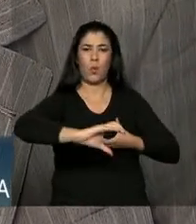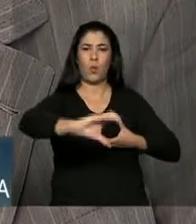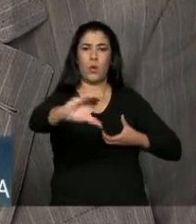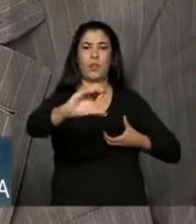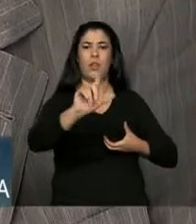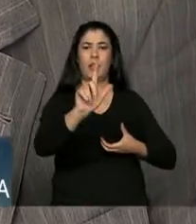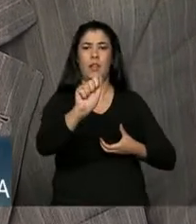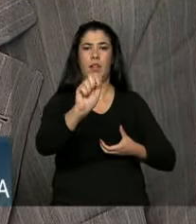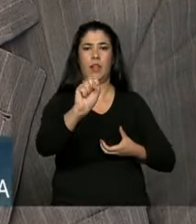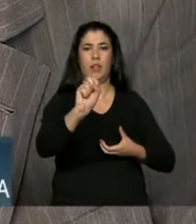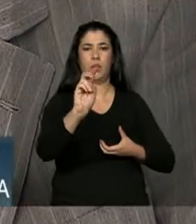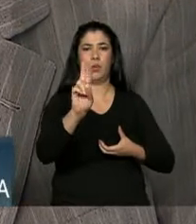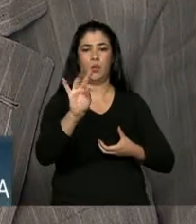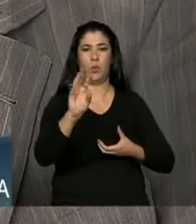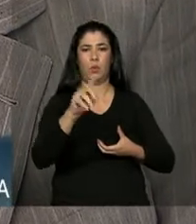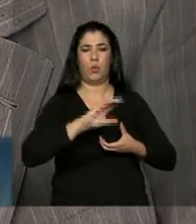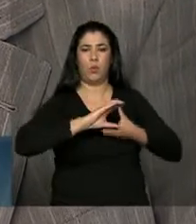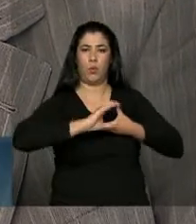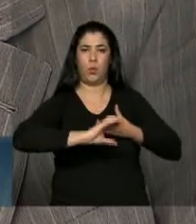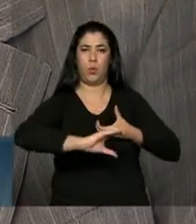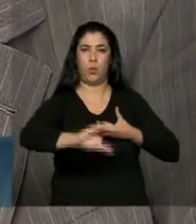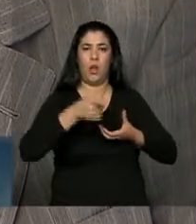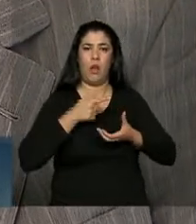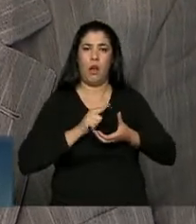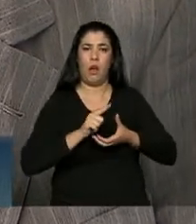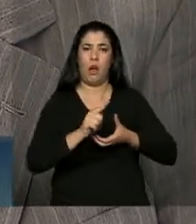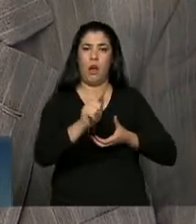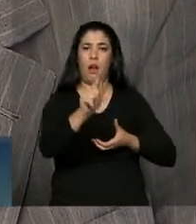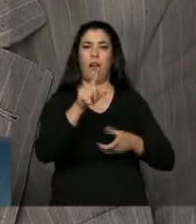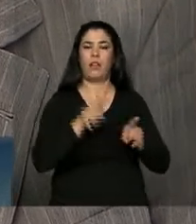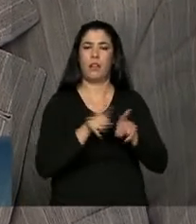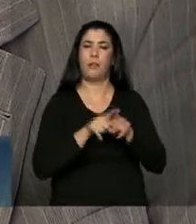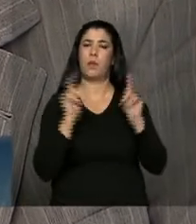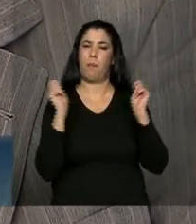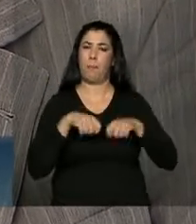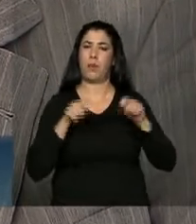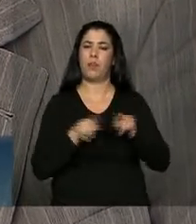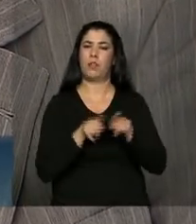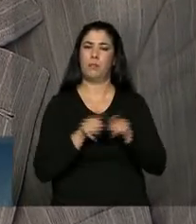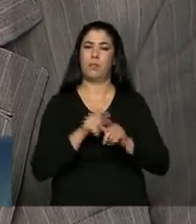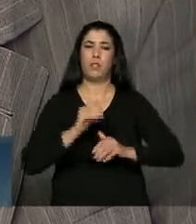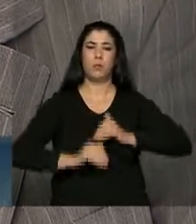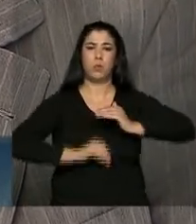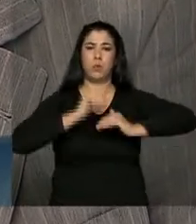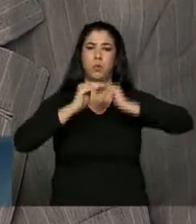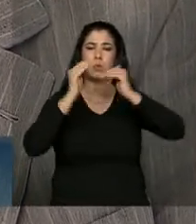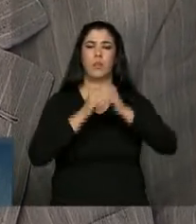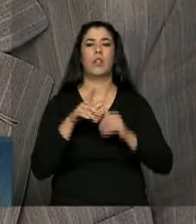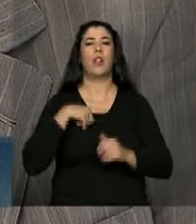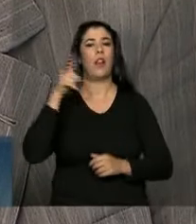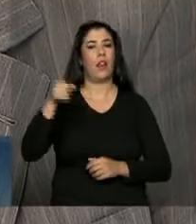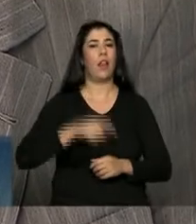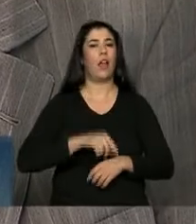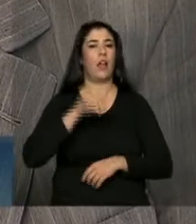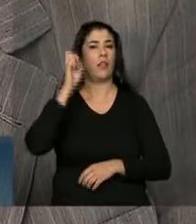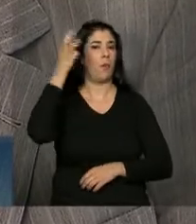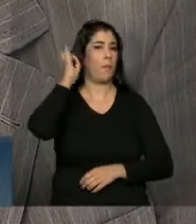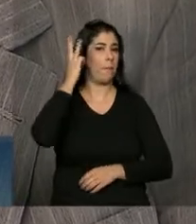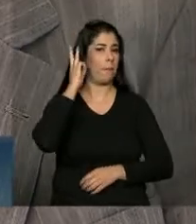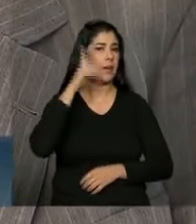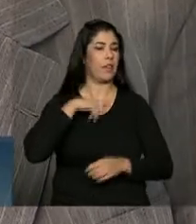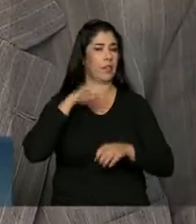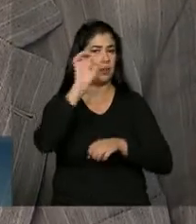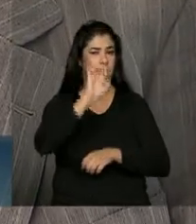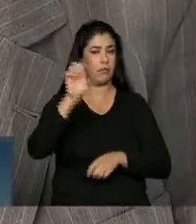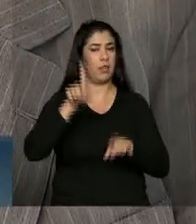milhões de metros cúbicos dia de gás mas nós temos muito potencial de crescer no Maranhão nós temos